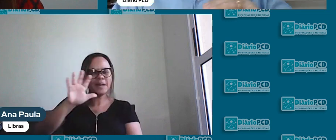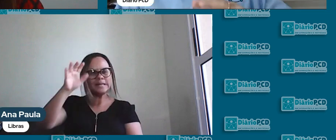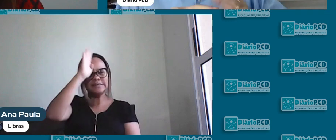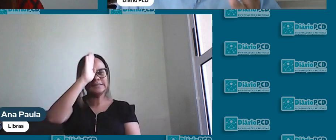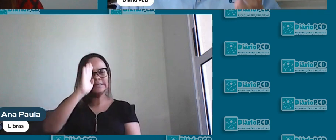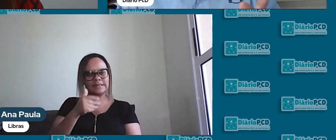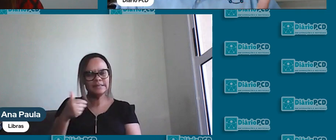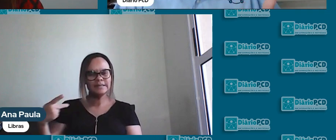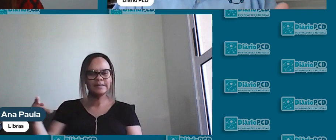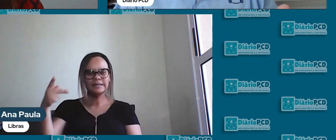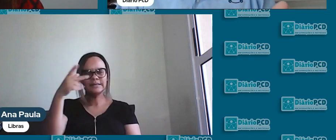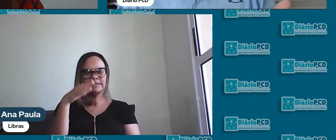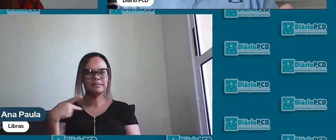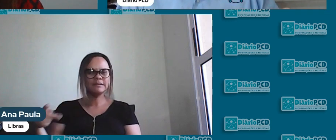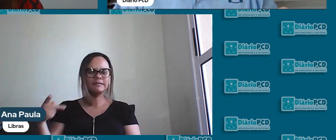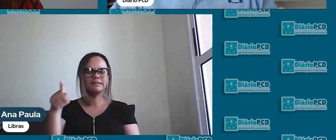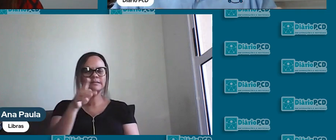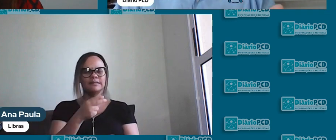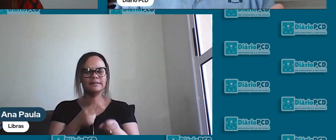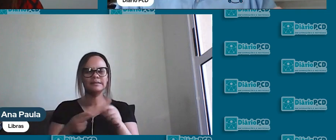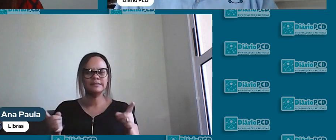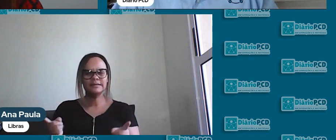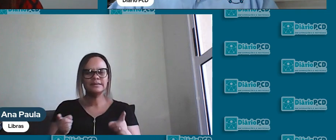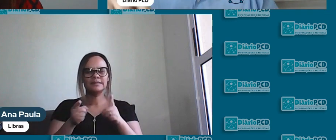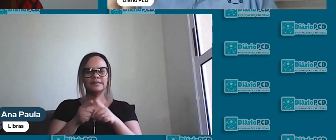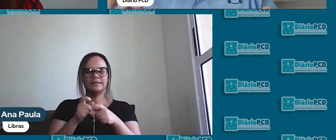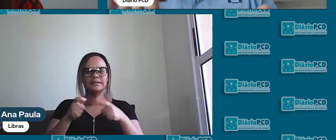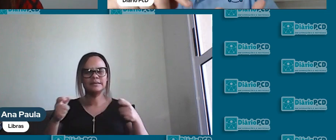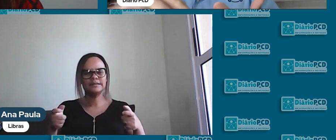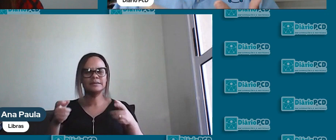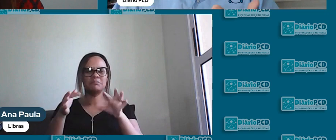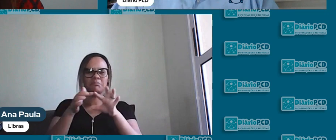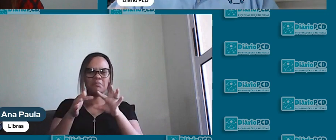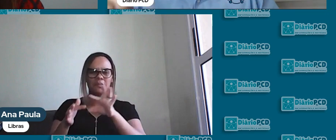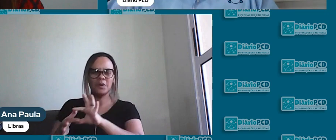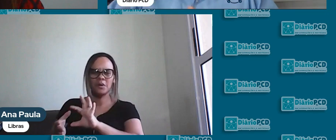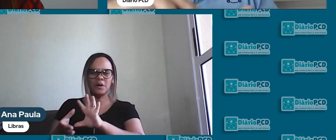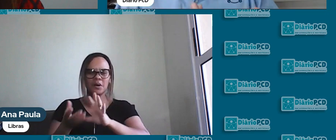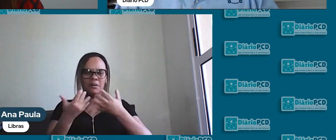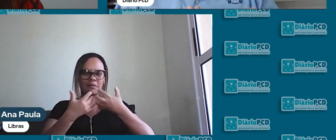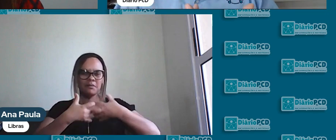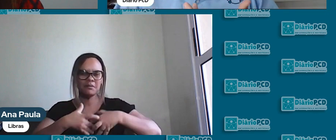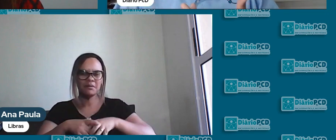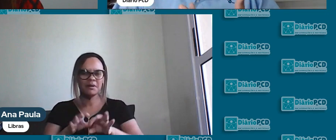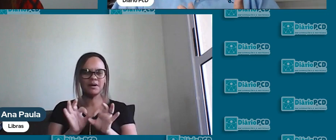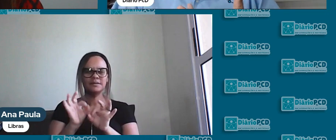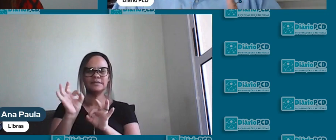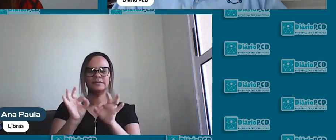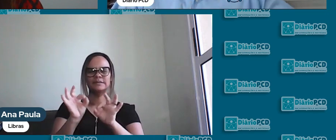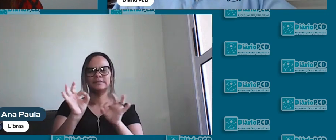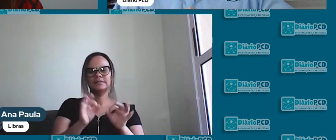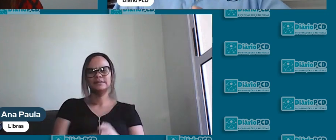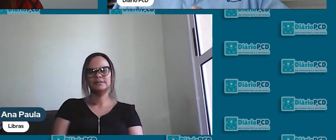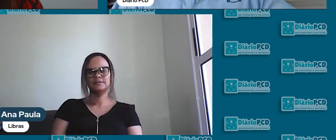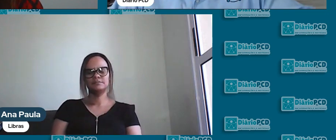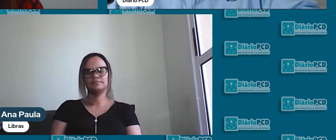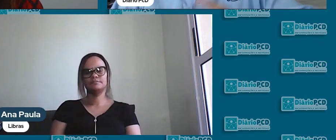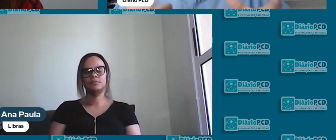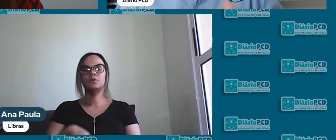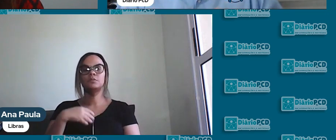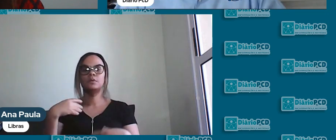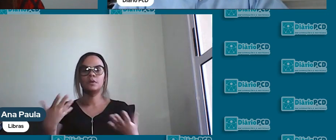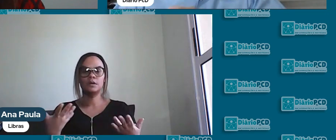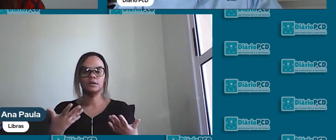Brasil, de qualquer cidade, a menor cidade com a maior cidade, do menor estado com o maior estado? O que isso